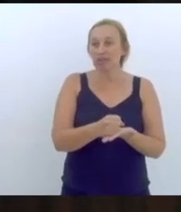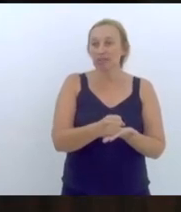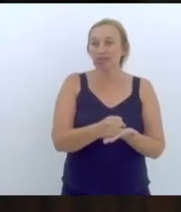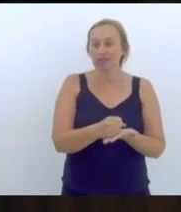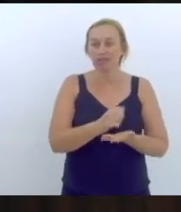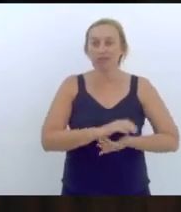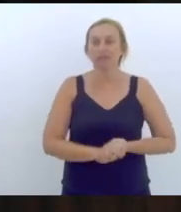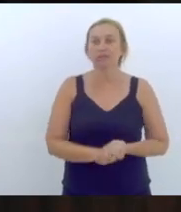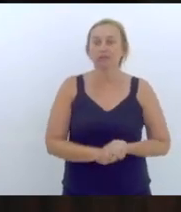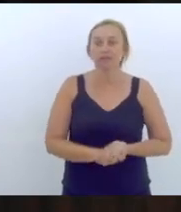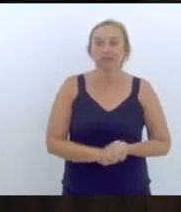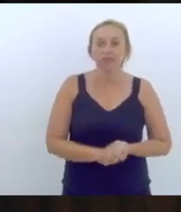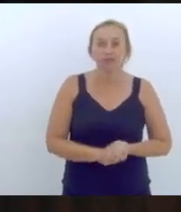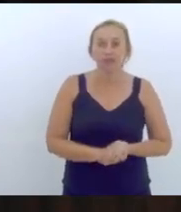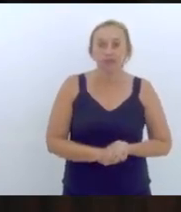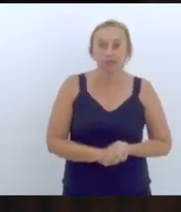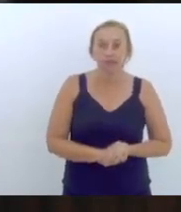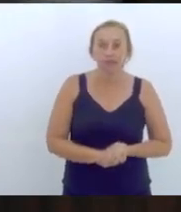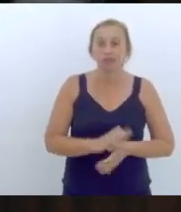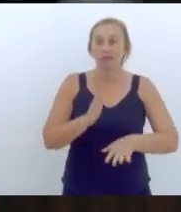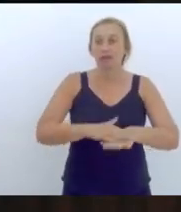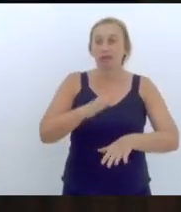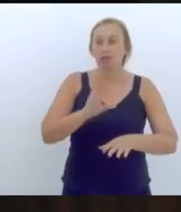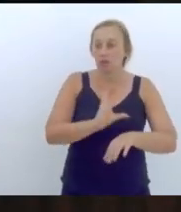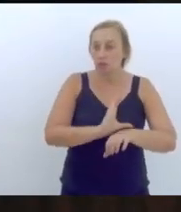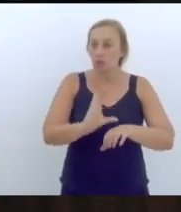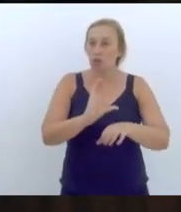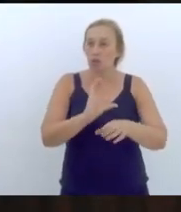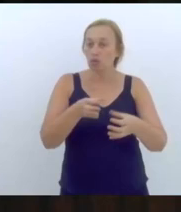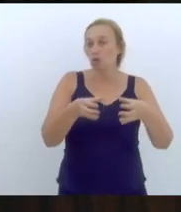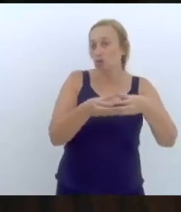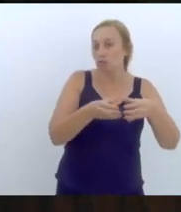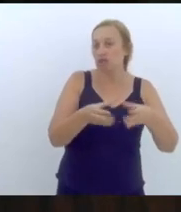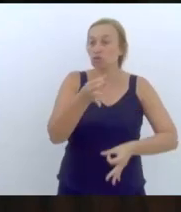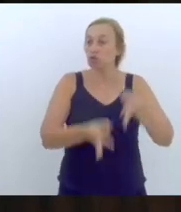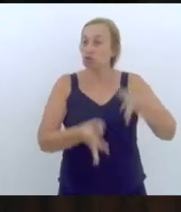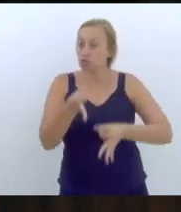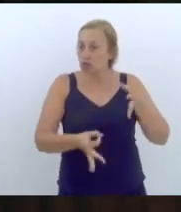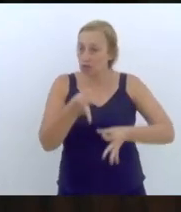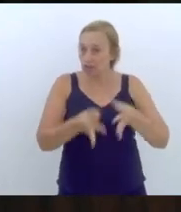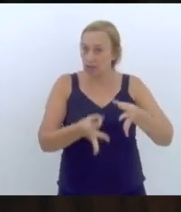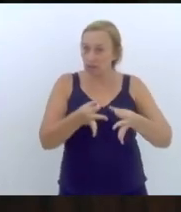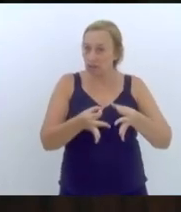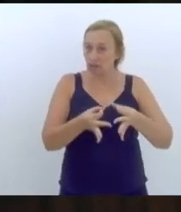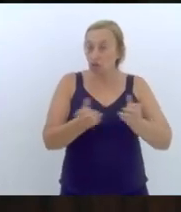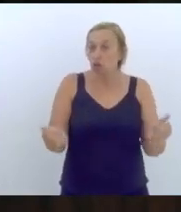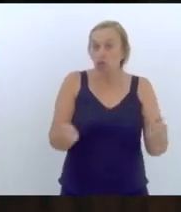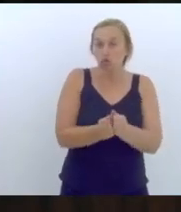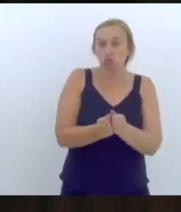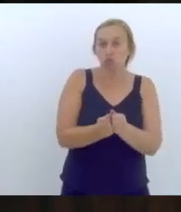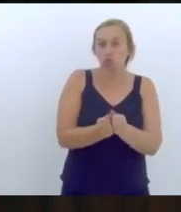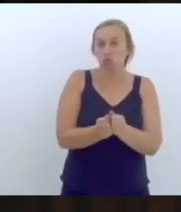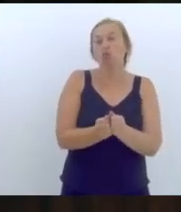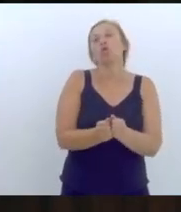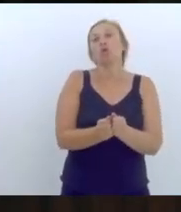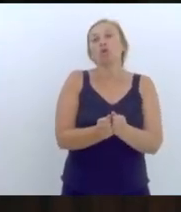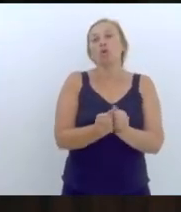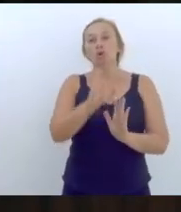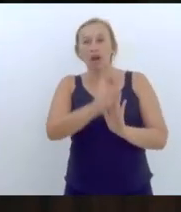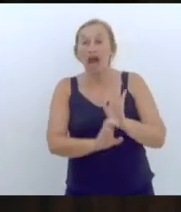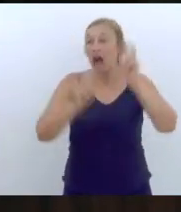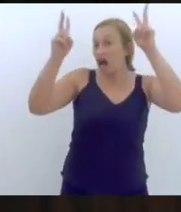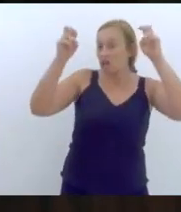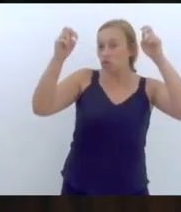crédito. Pareceres das comissões. De Constituição e Justiça pela Constitucionalidade com emendas de assuntos da